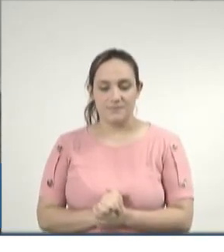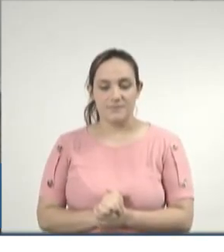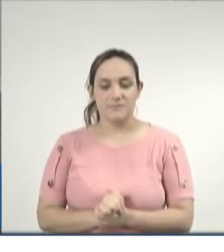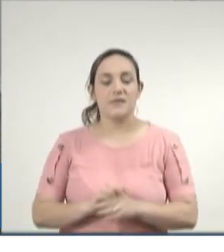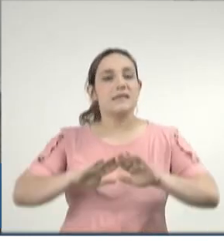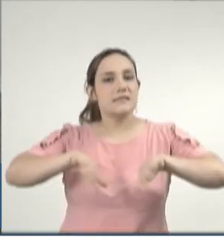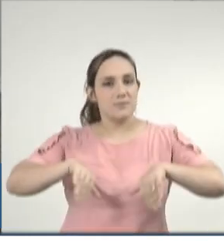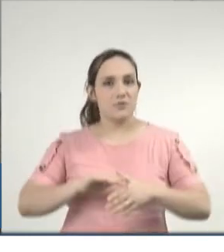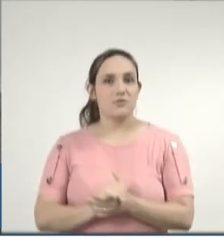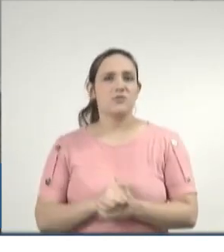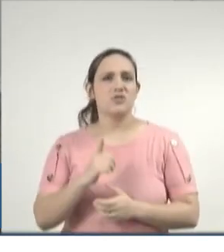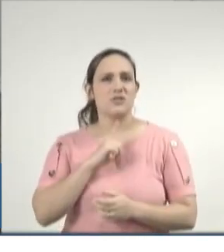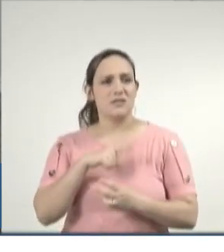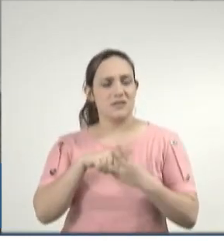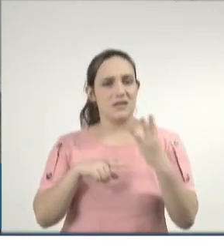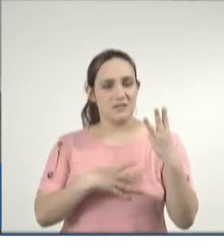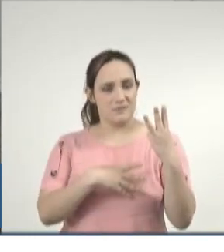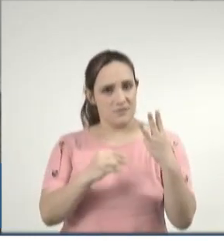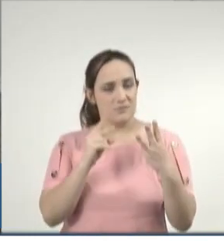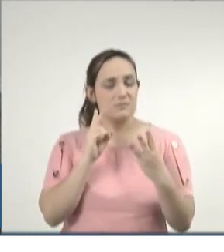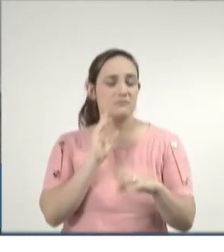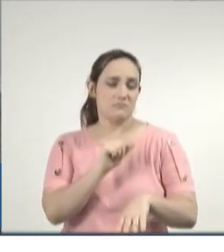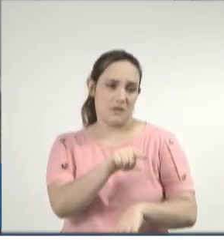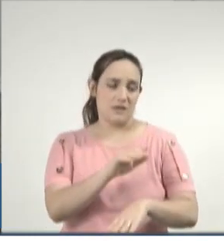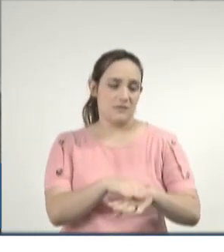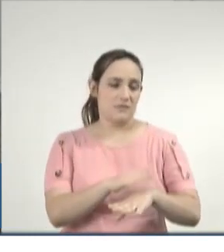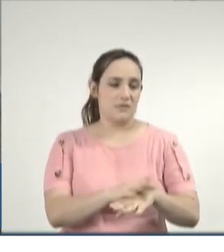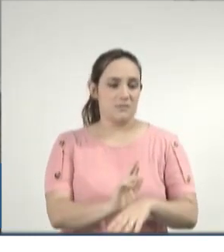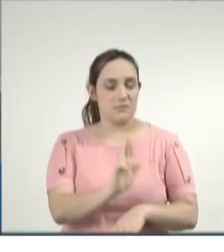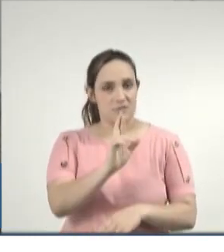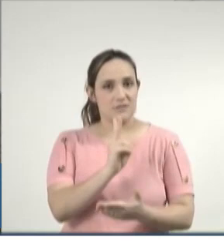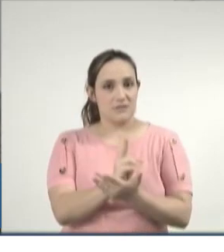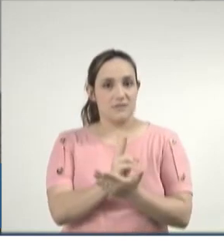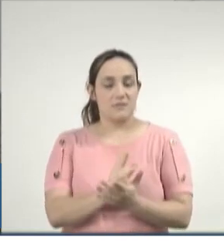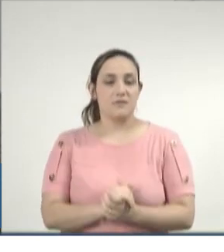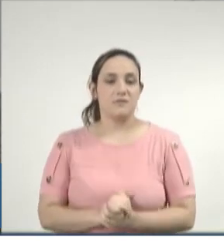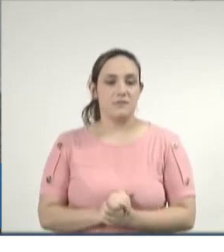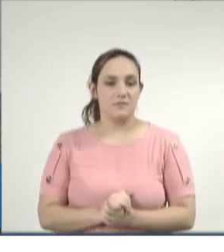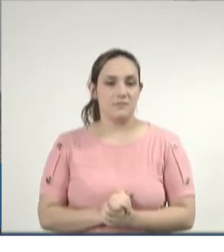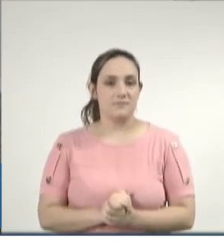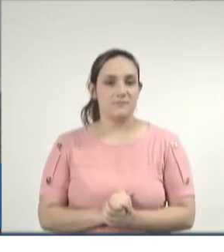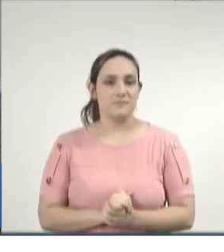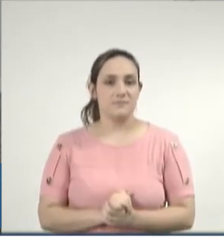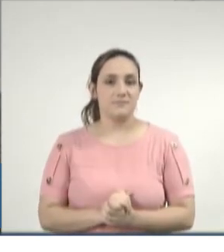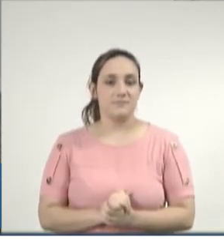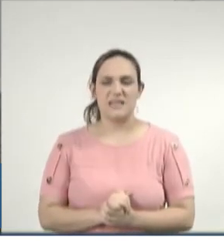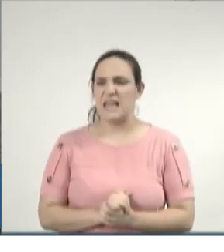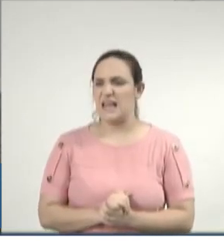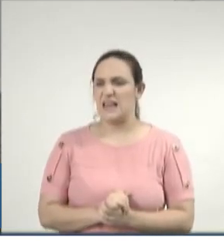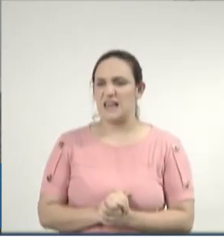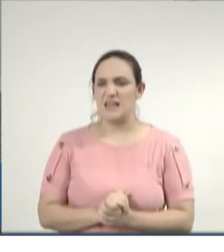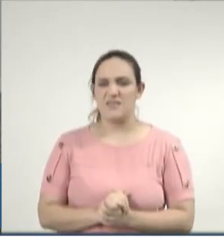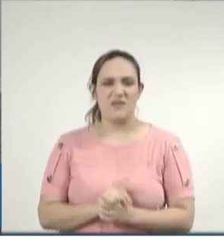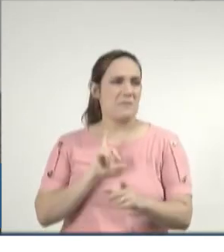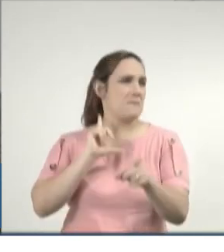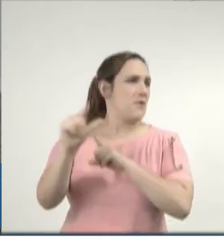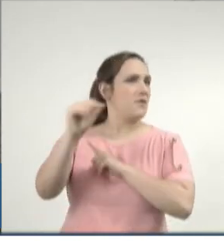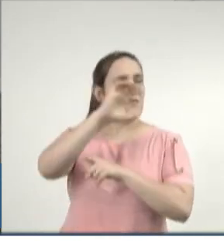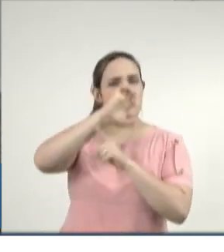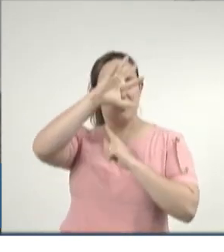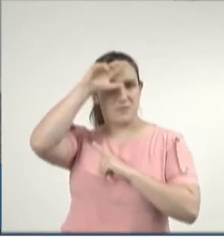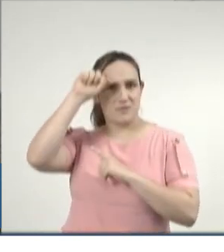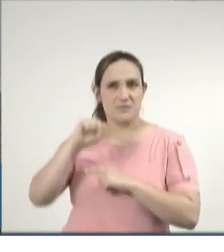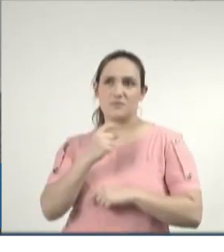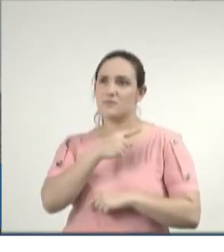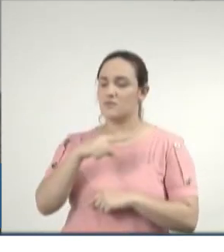separou 3 filhos e ela sempre que cuidou das crianças. Aí, de repente, eu falo assim, que ela deu a louca, né? Aí foi embora do Mato Grosso do Sul, foi para